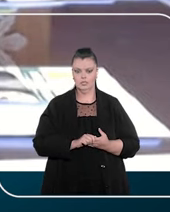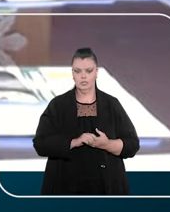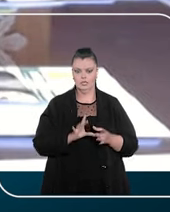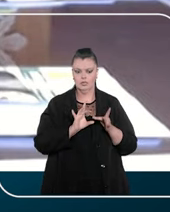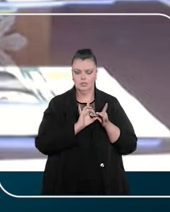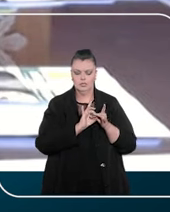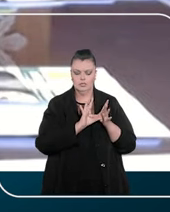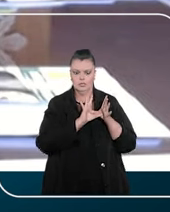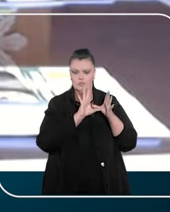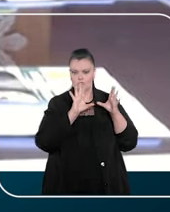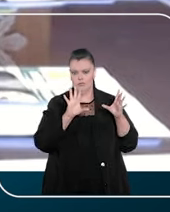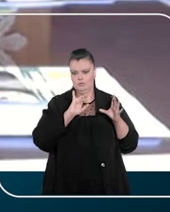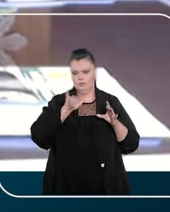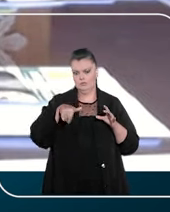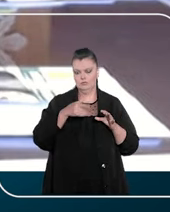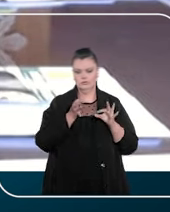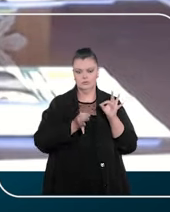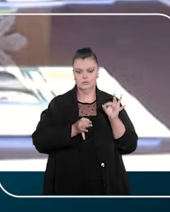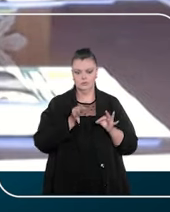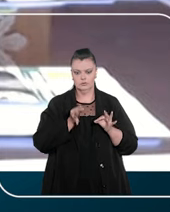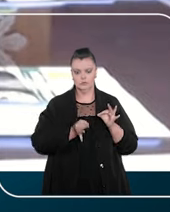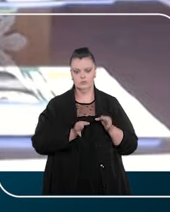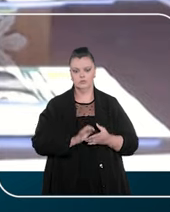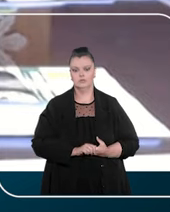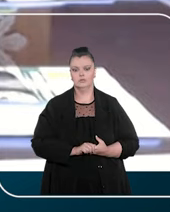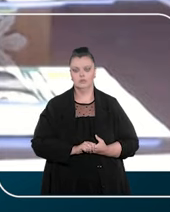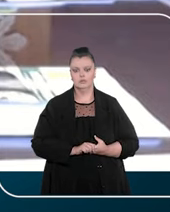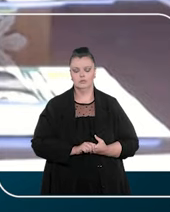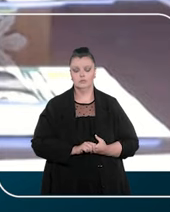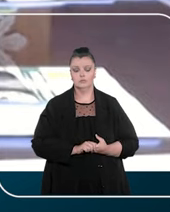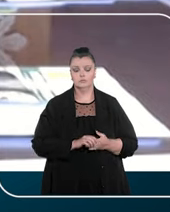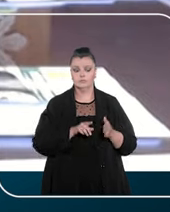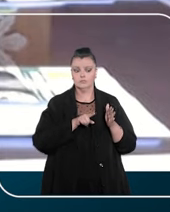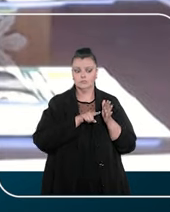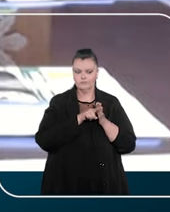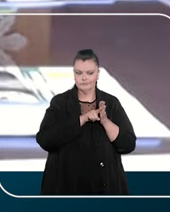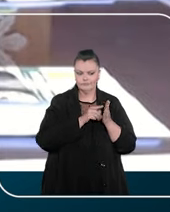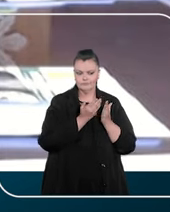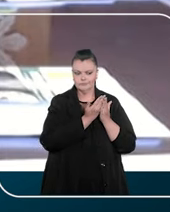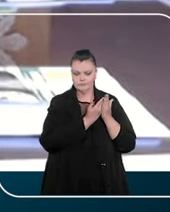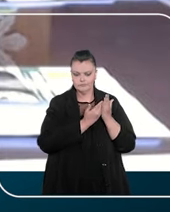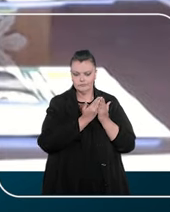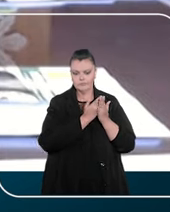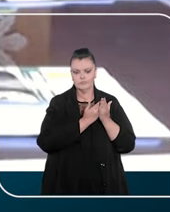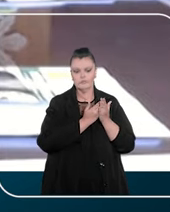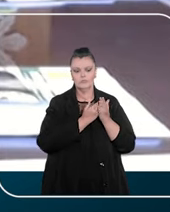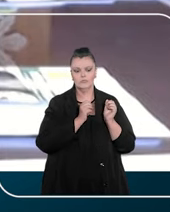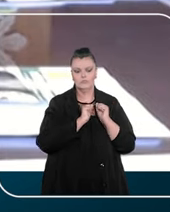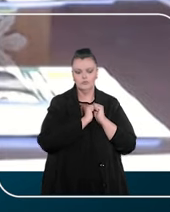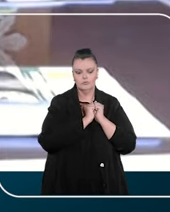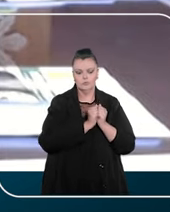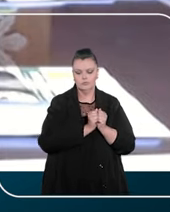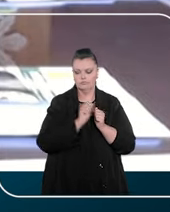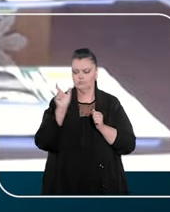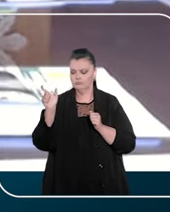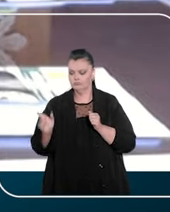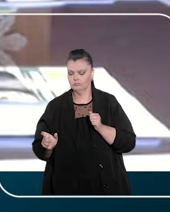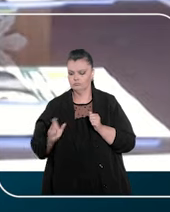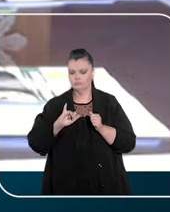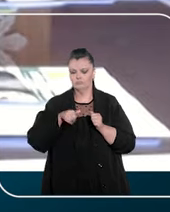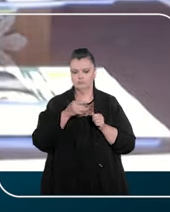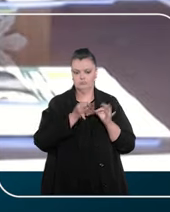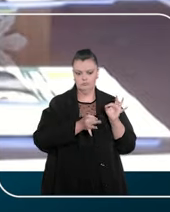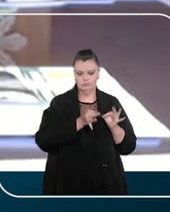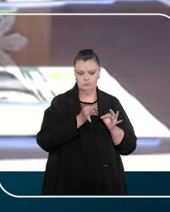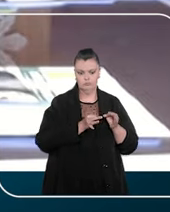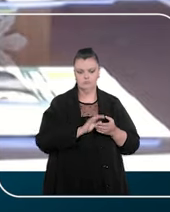dessa democratização do judiciário pela sua aproximação maior com o jurisdicionado. Chama-se,